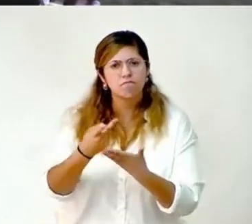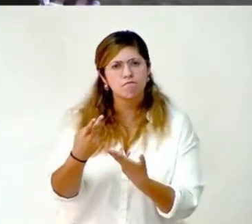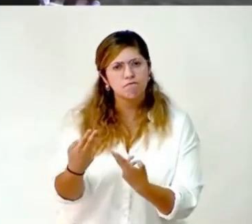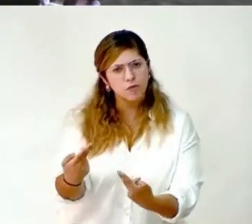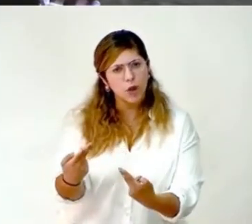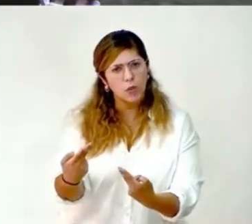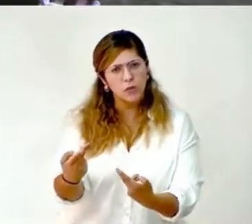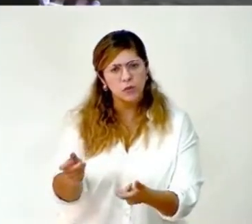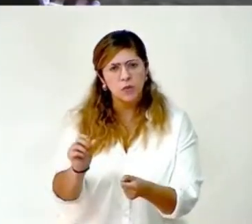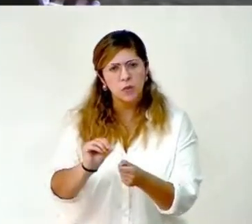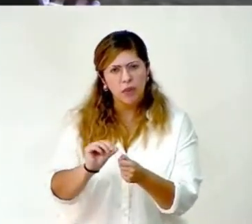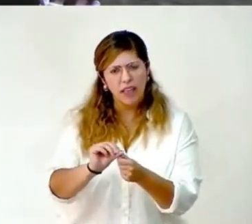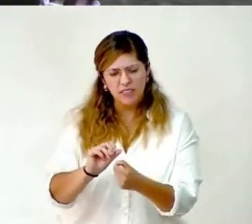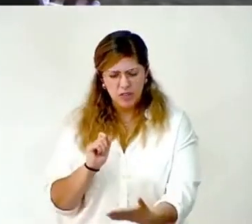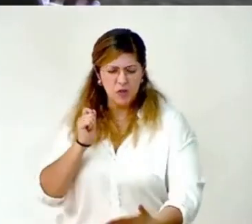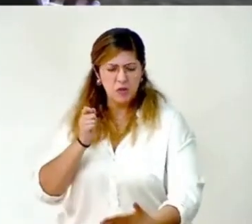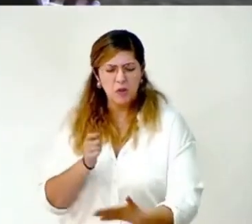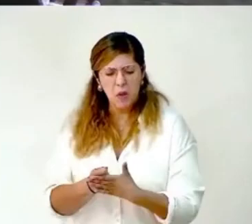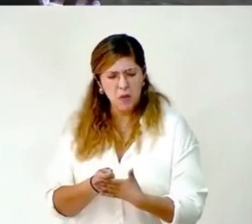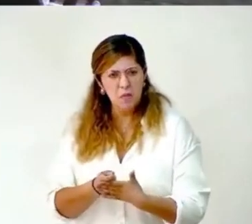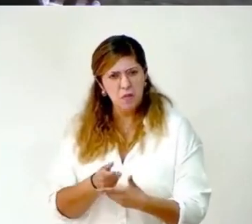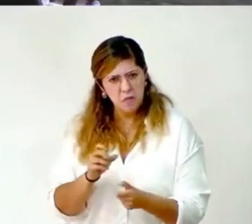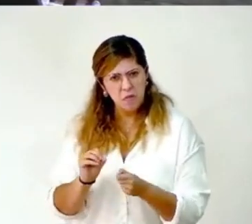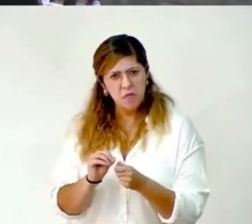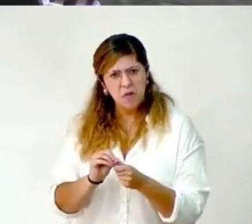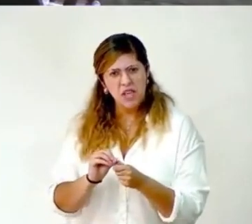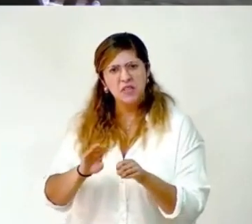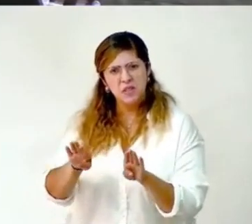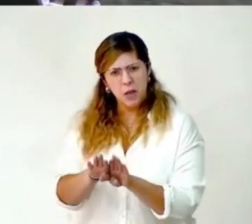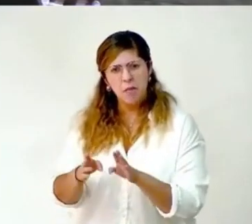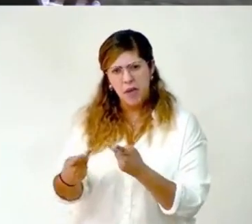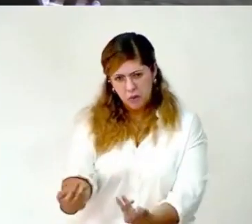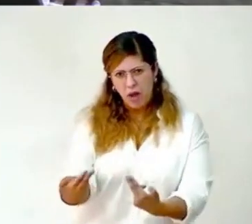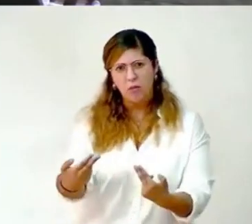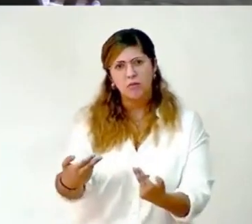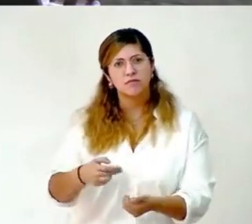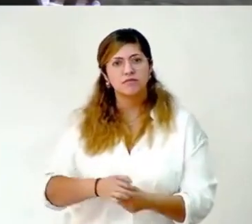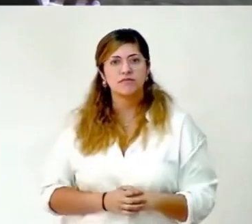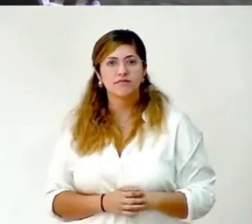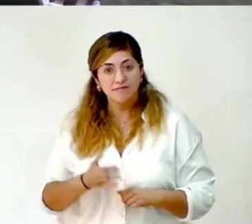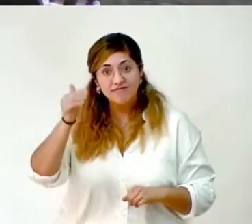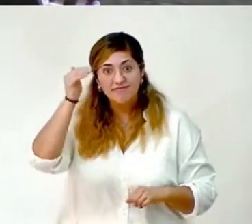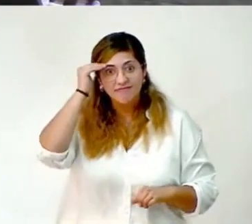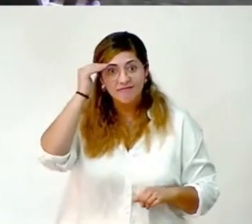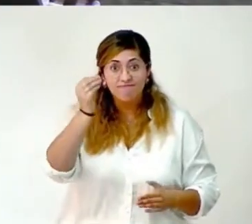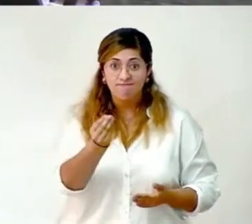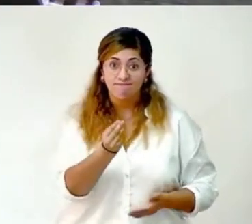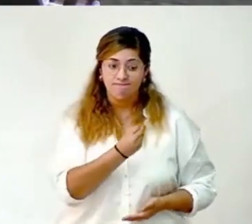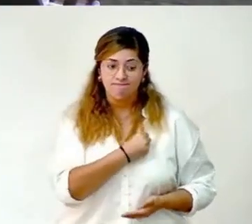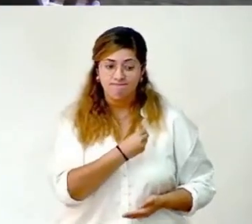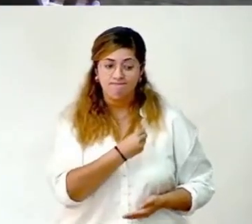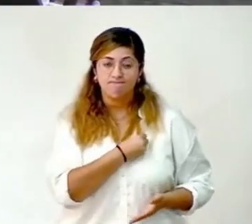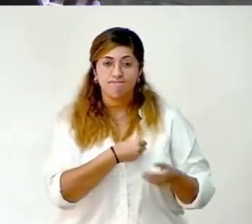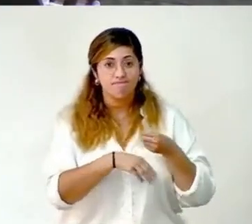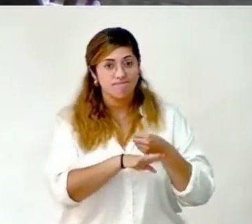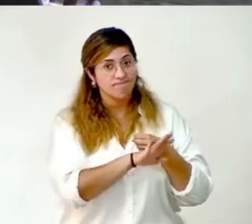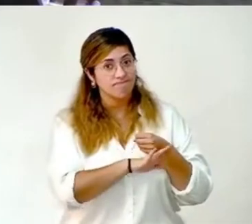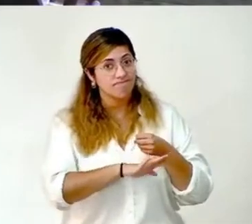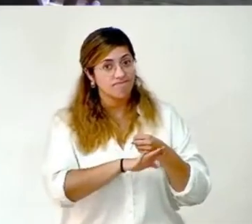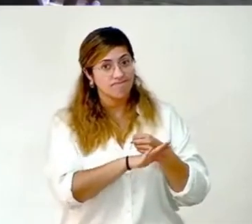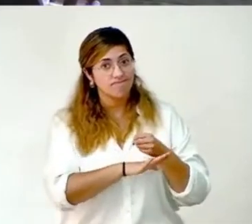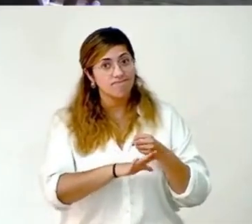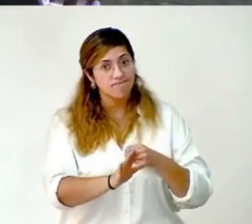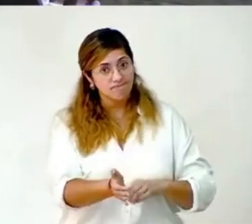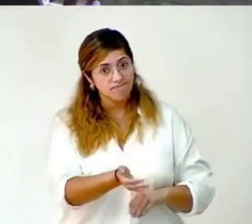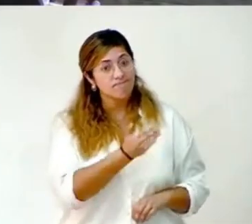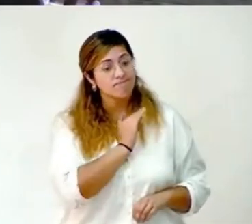moeda. O movimento natural do coração de um homem, de uma mulher pecadora, de um homem pecador,